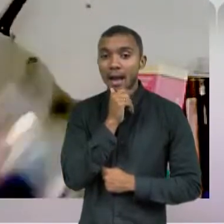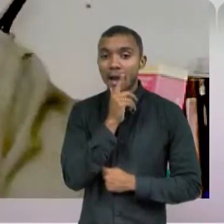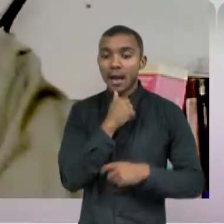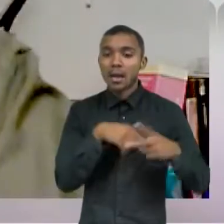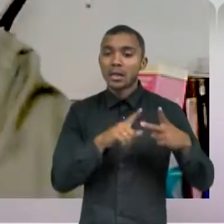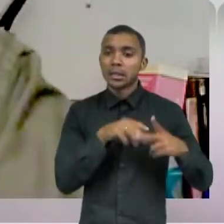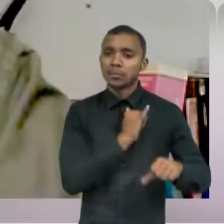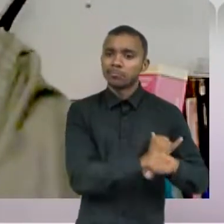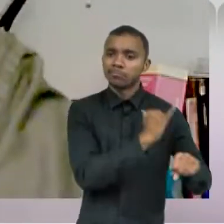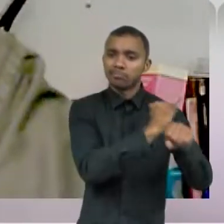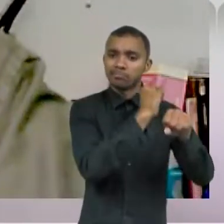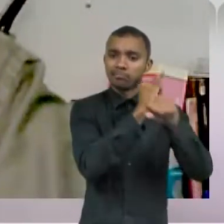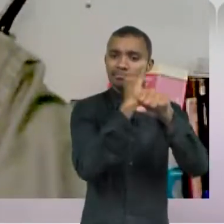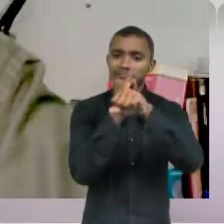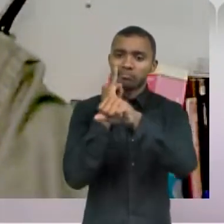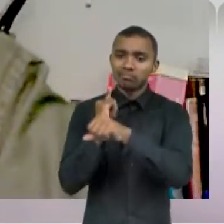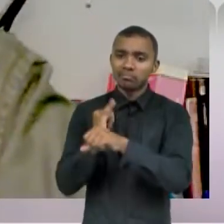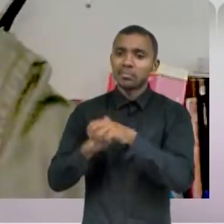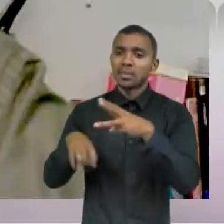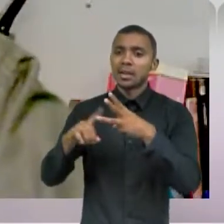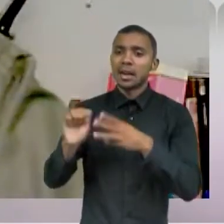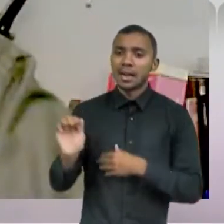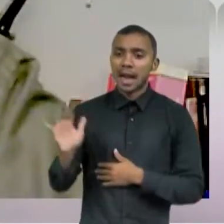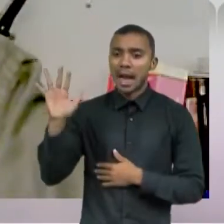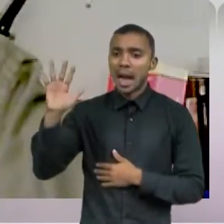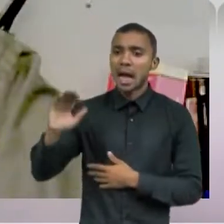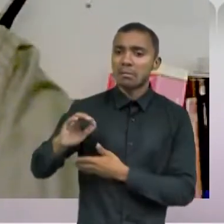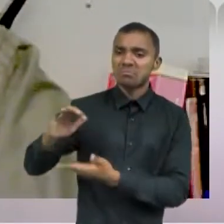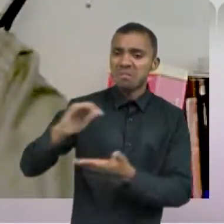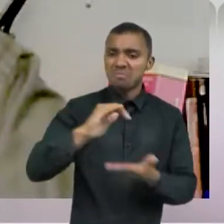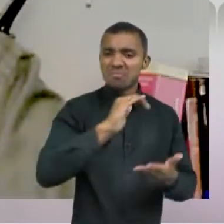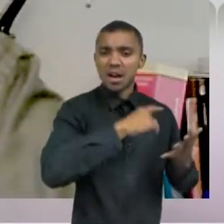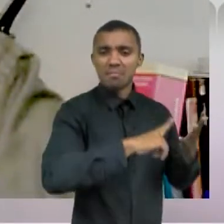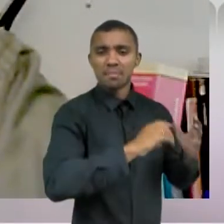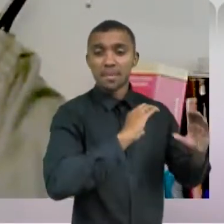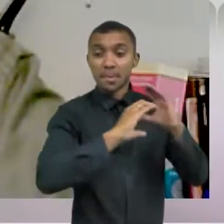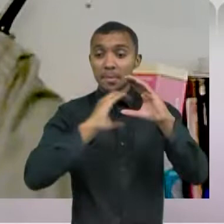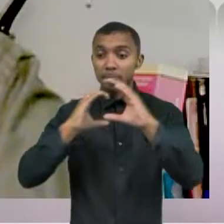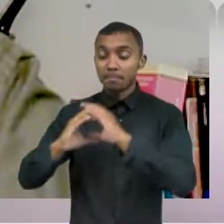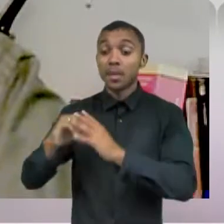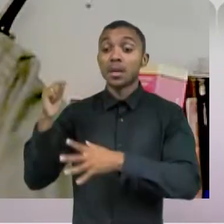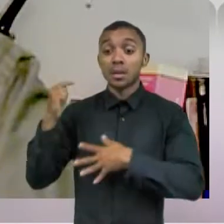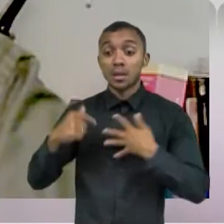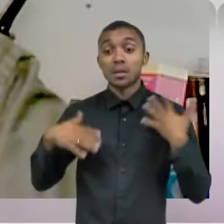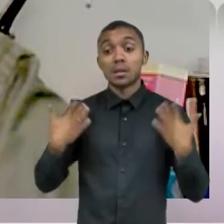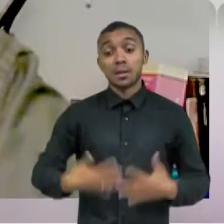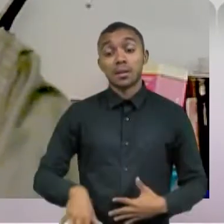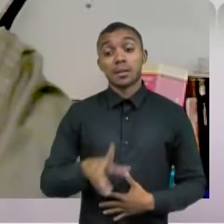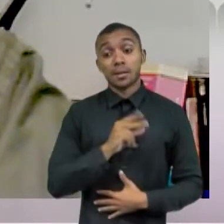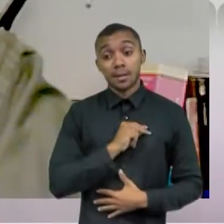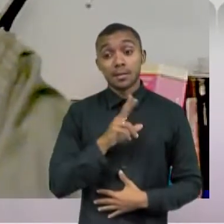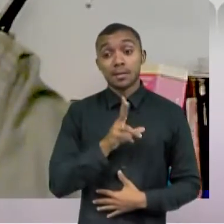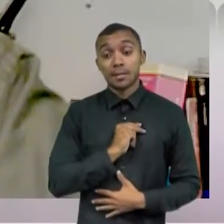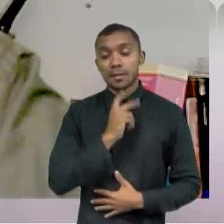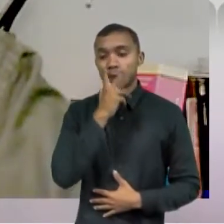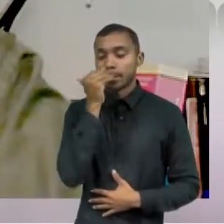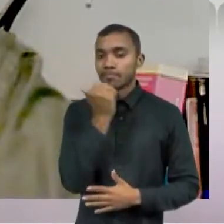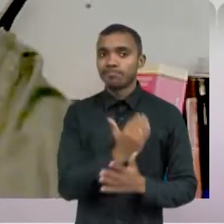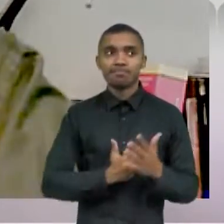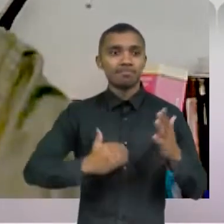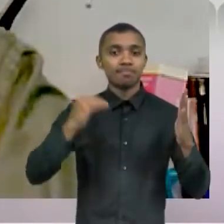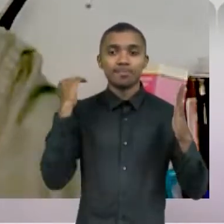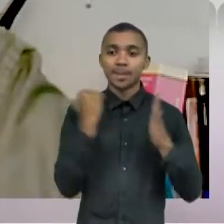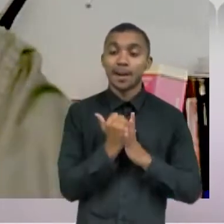a metalúrgica, da distribuição de gás às comunicações. É uma trajetória realmente impressionante, quase